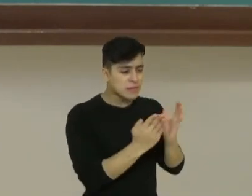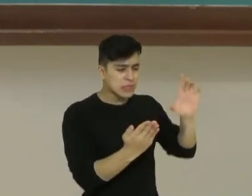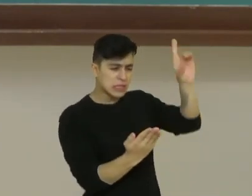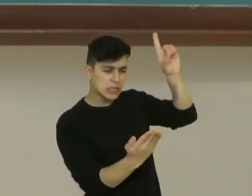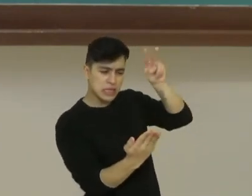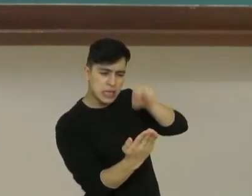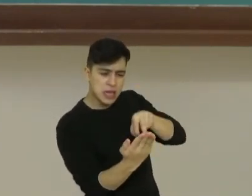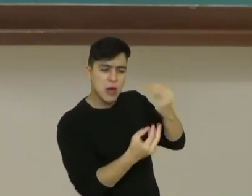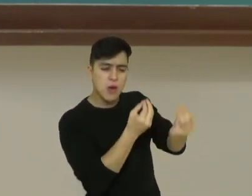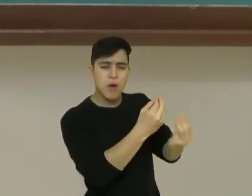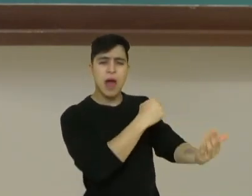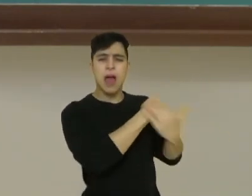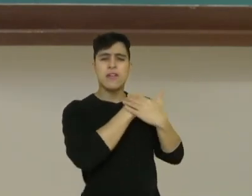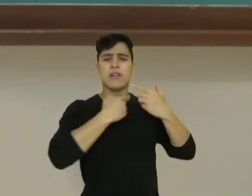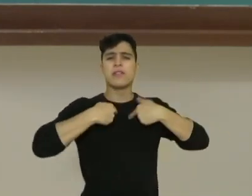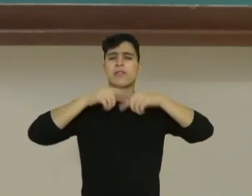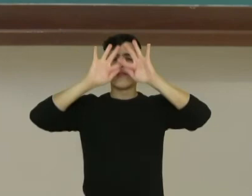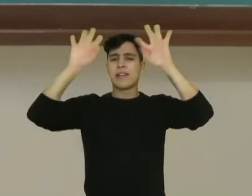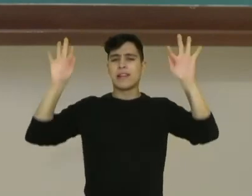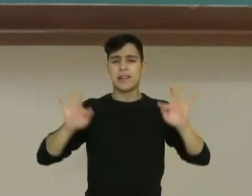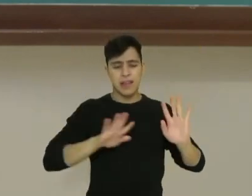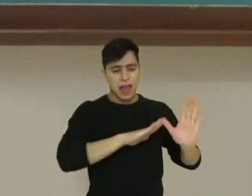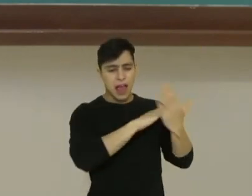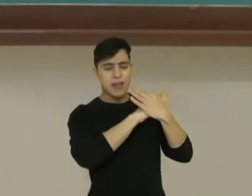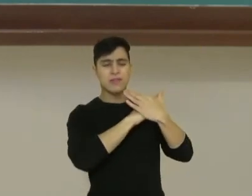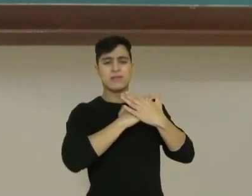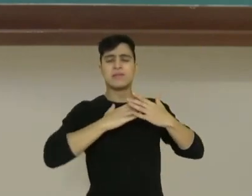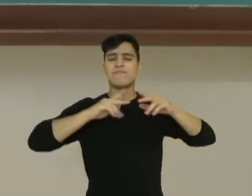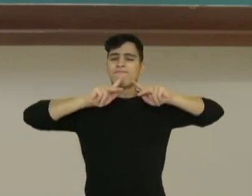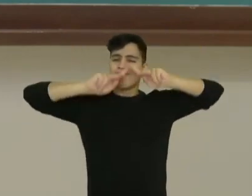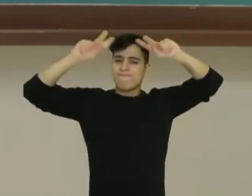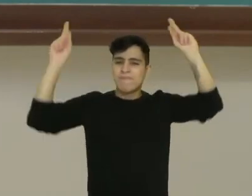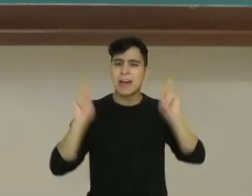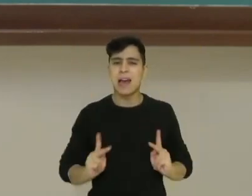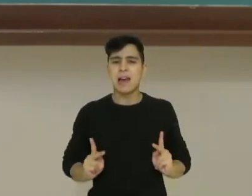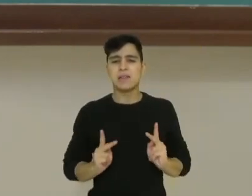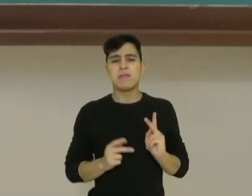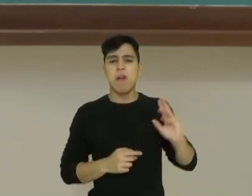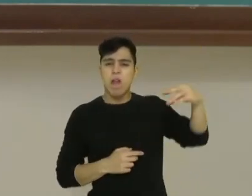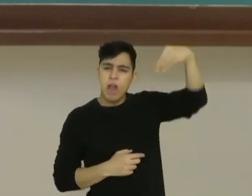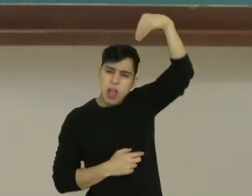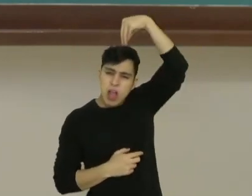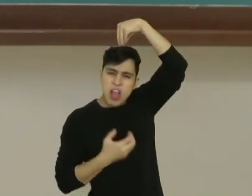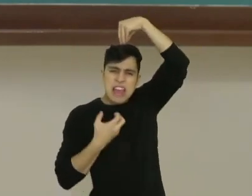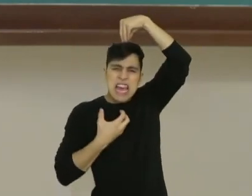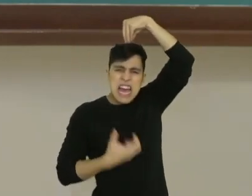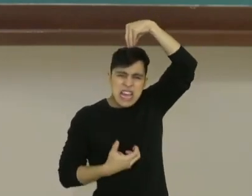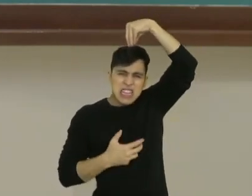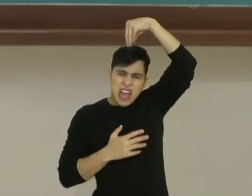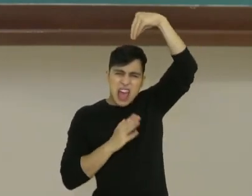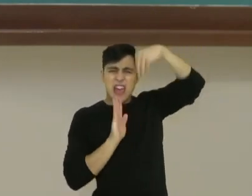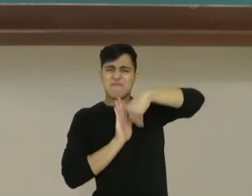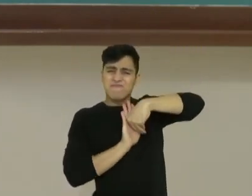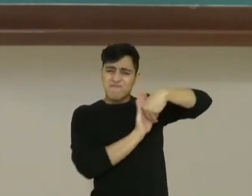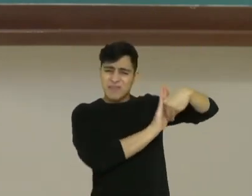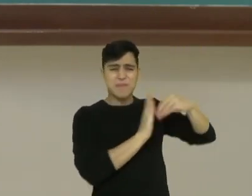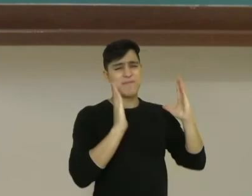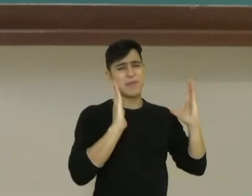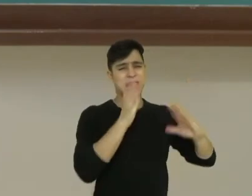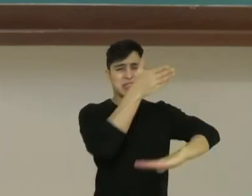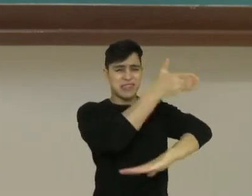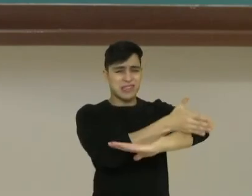serem felizes, de estar em paz consigo mesmo, sem o sentimento da culpa que imperava na Idade Média,